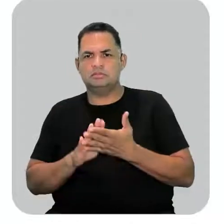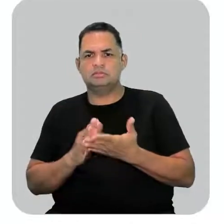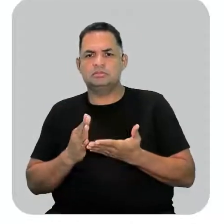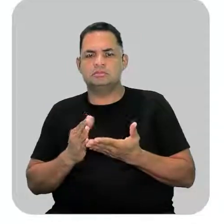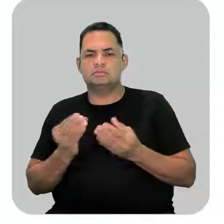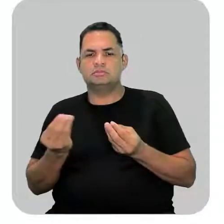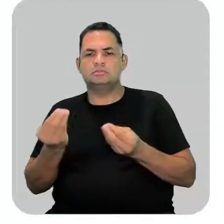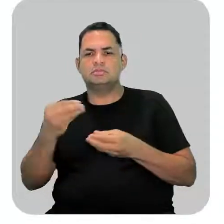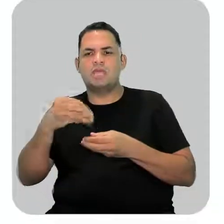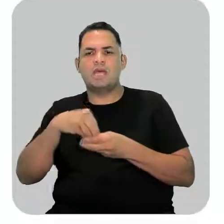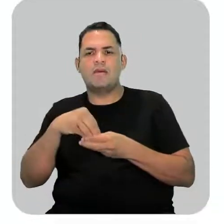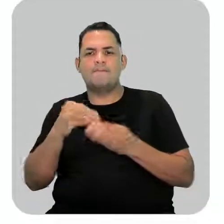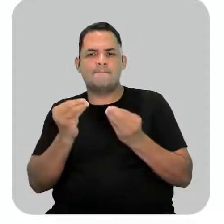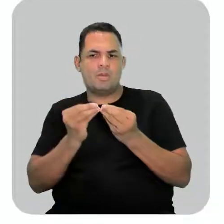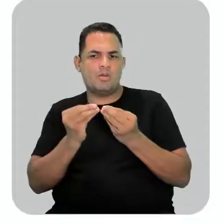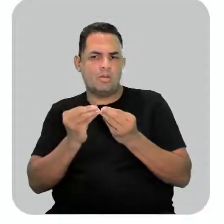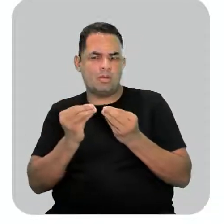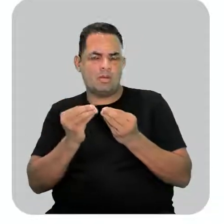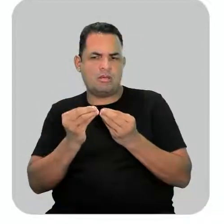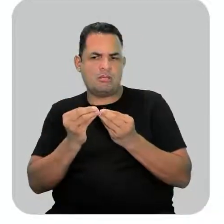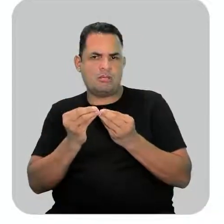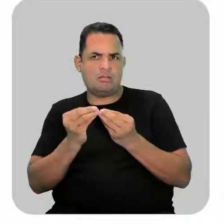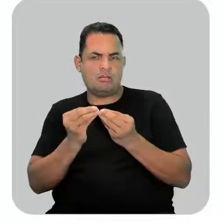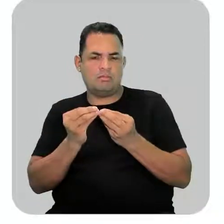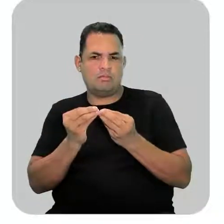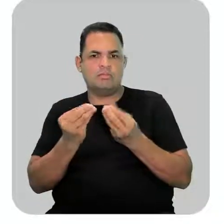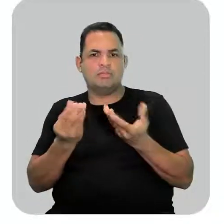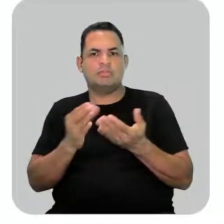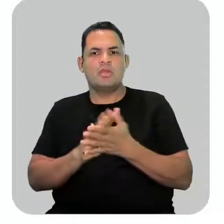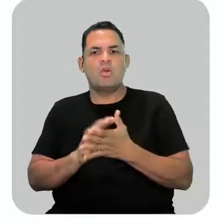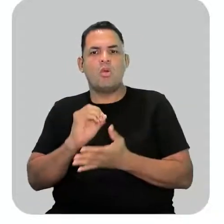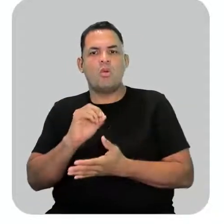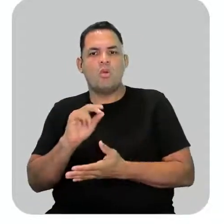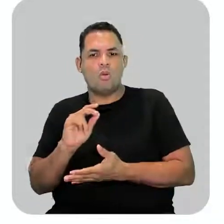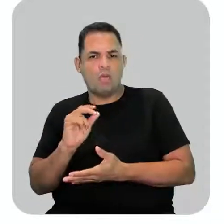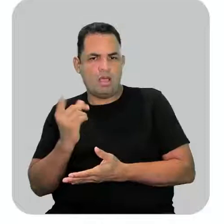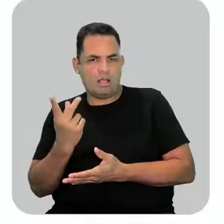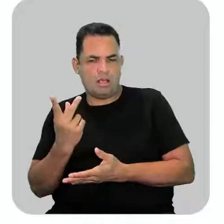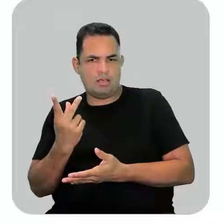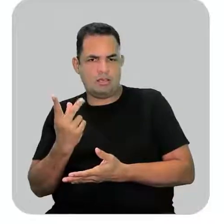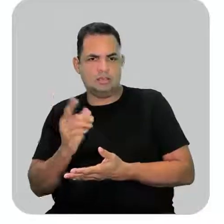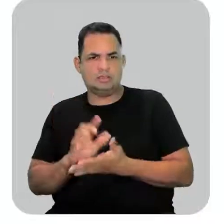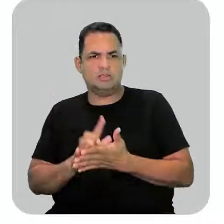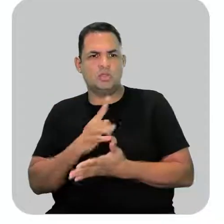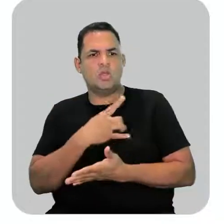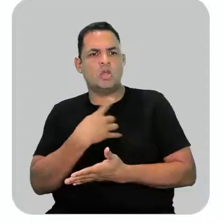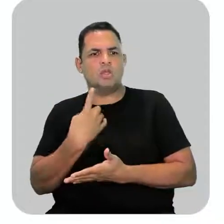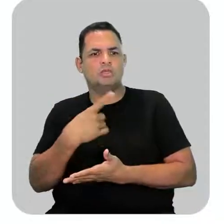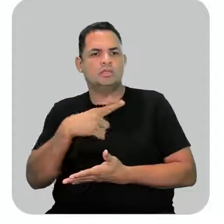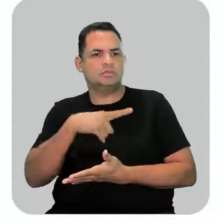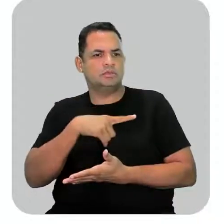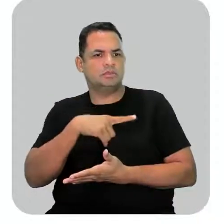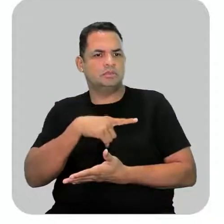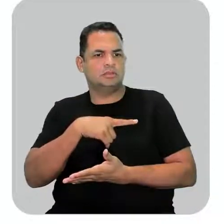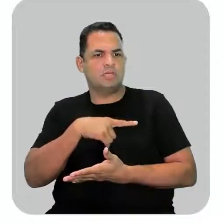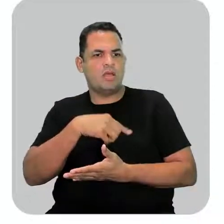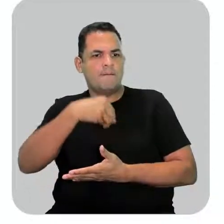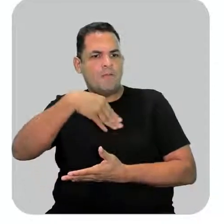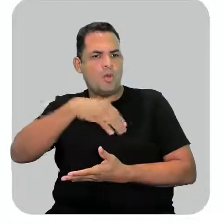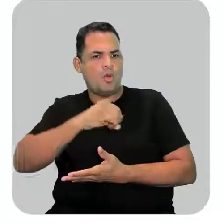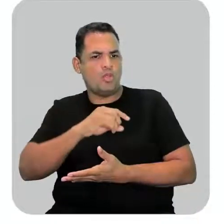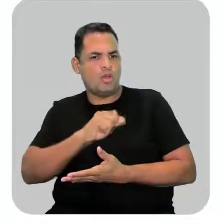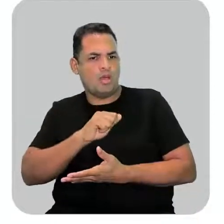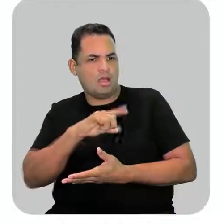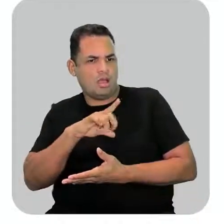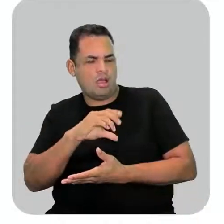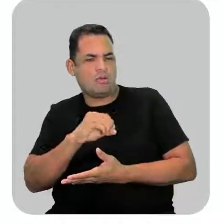a gente tiver presente na molécula, né, do OH, hidroxila, nós vamos ter o monoálcool